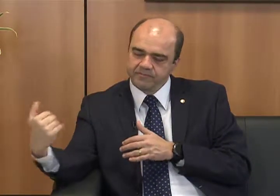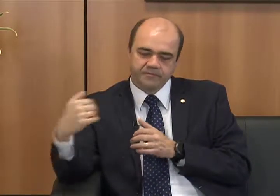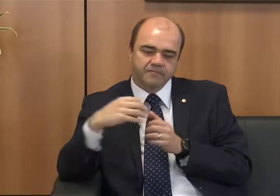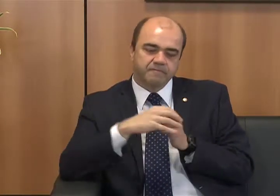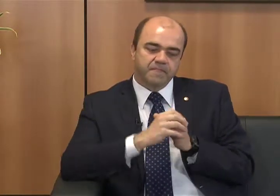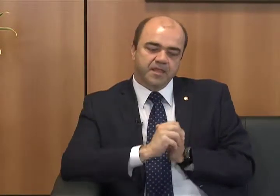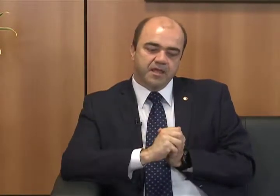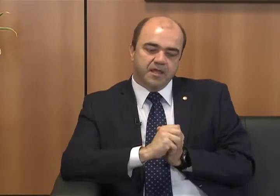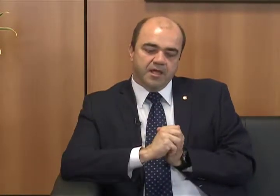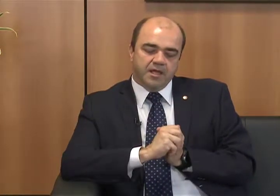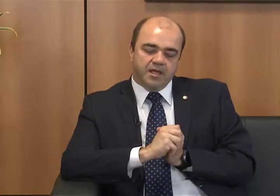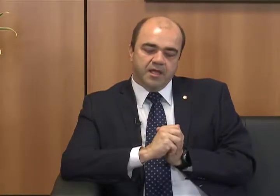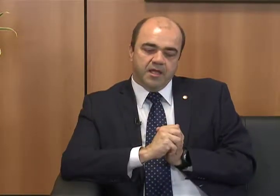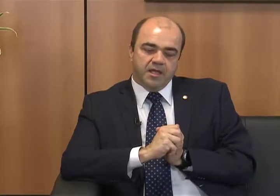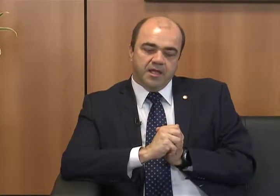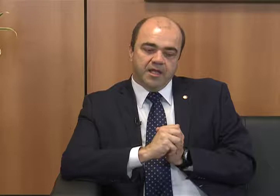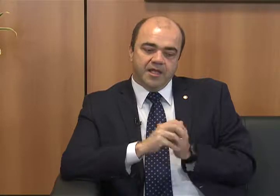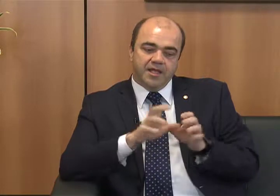escravatura.